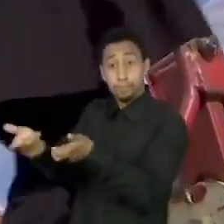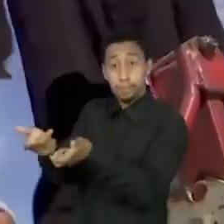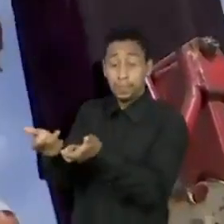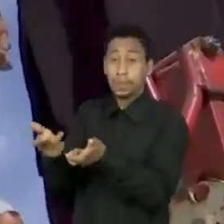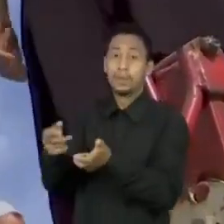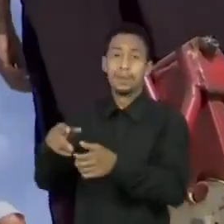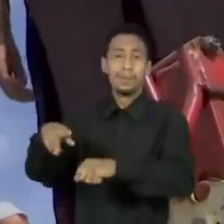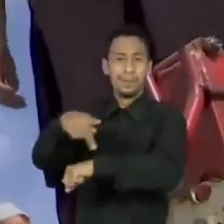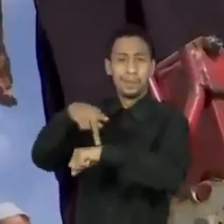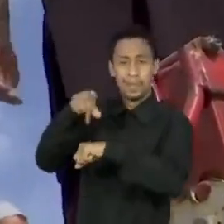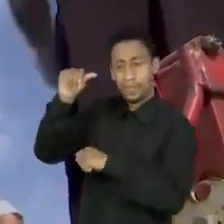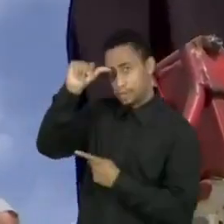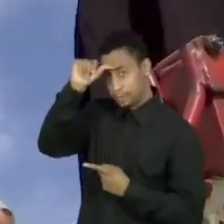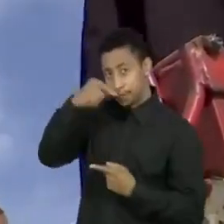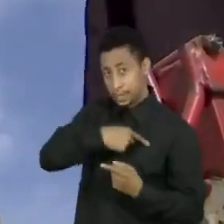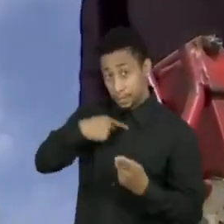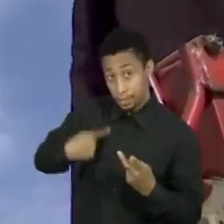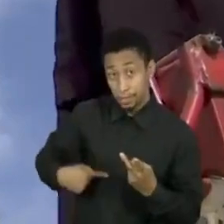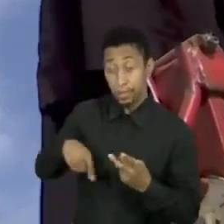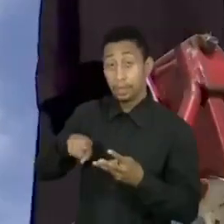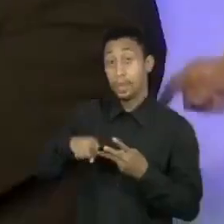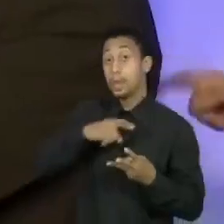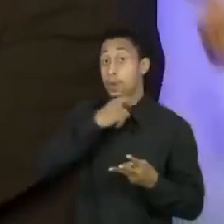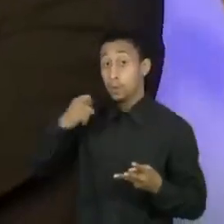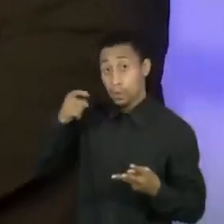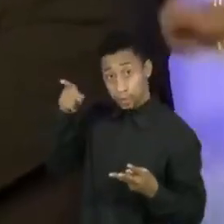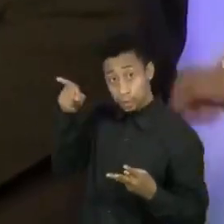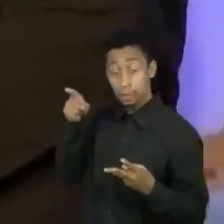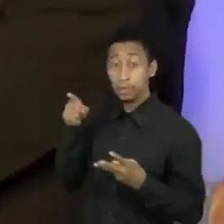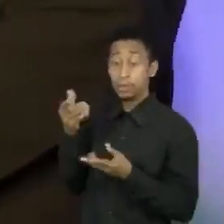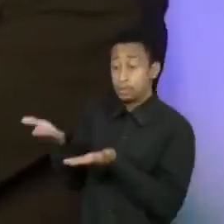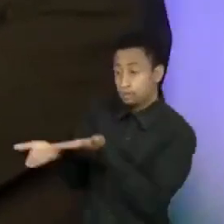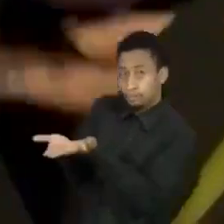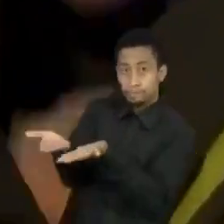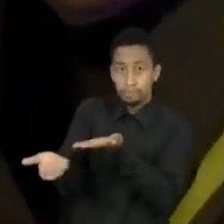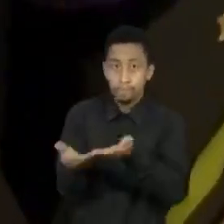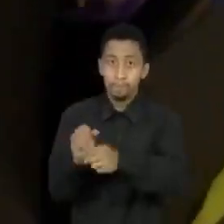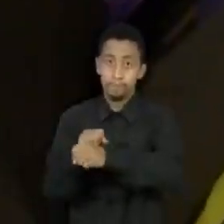países como Índia, China e até mesmo a Rússia para